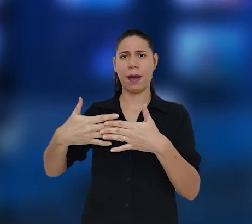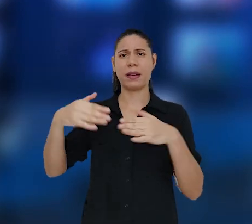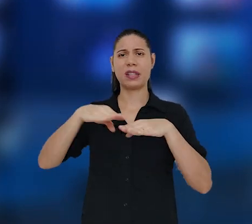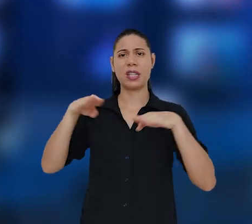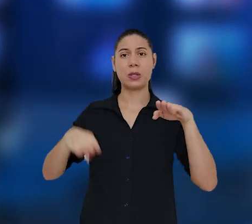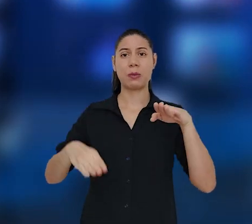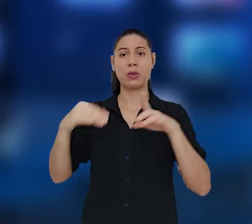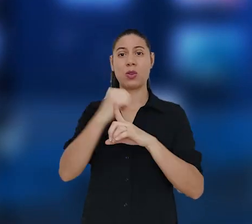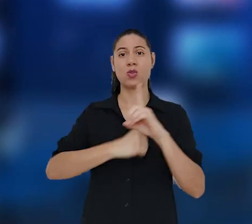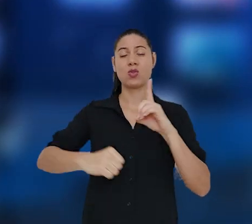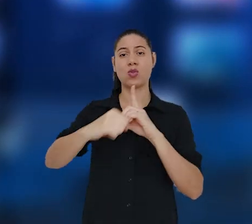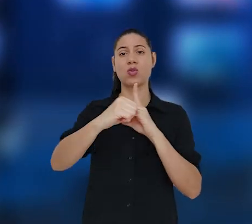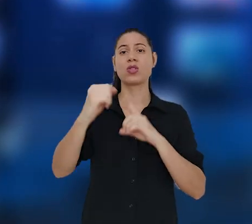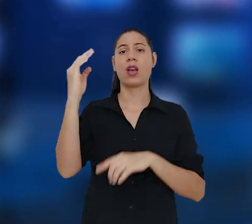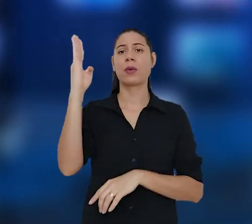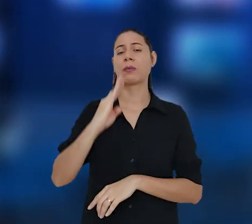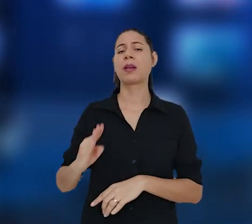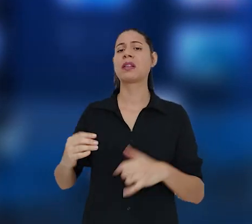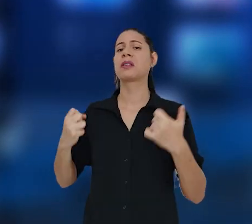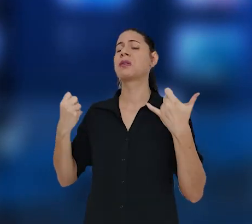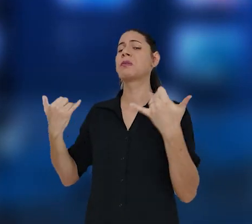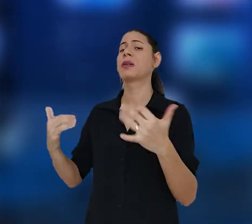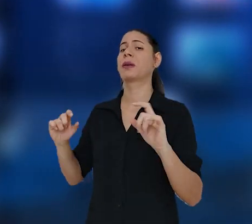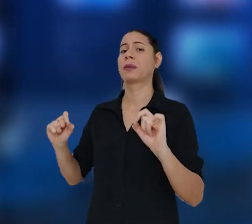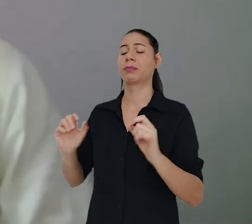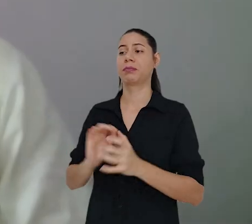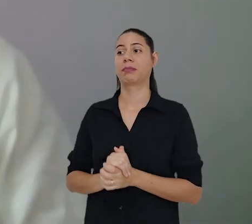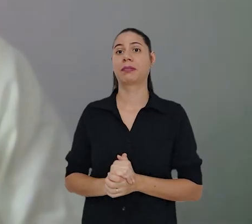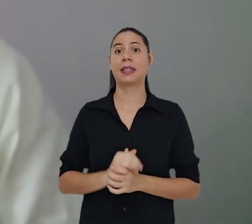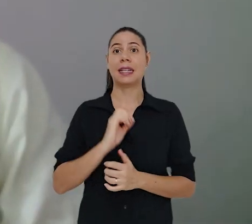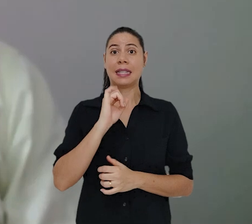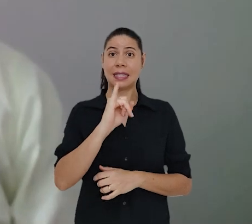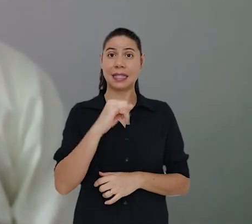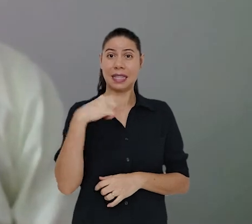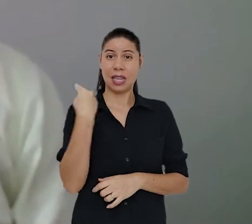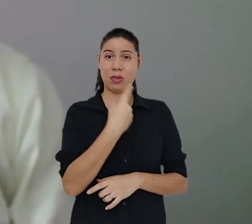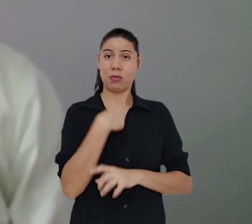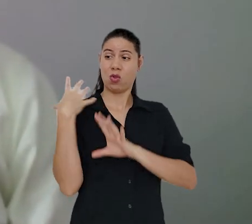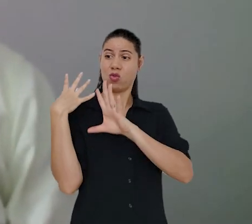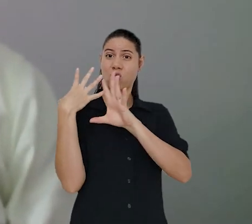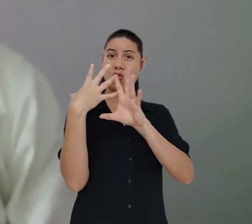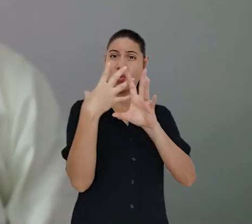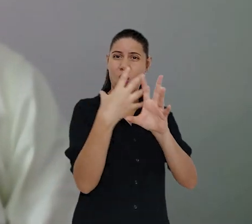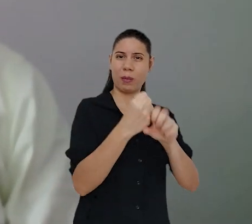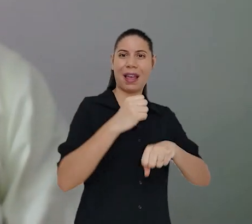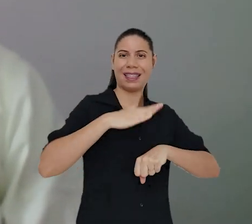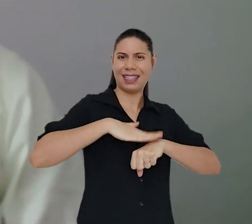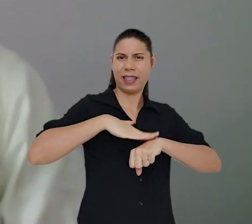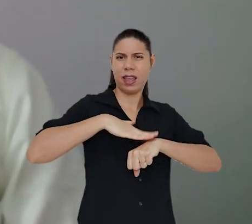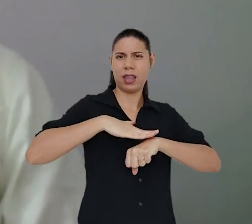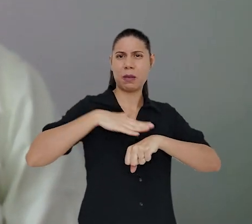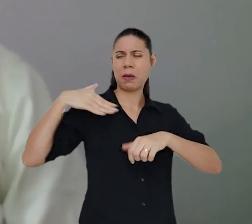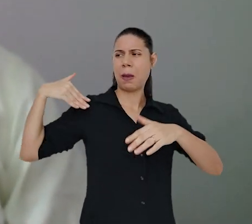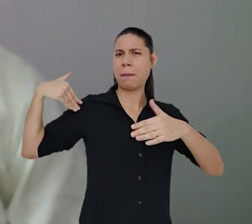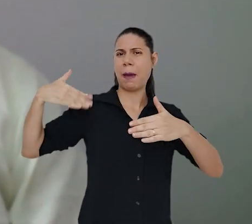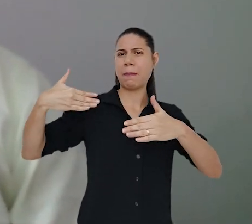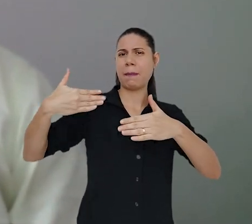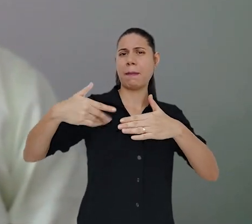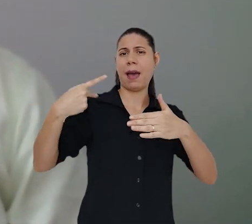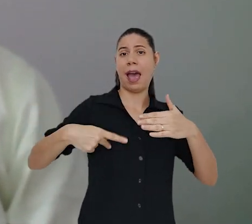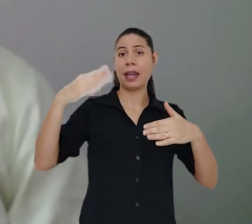desigualdade social no Brasil. O que o senhor pode explicar sobre isso? Se nós formos somar o tempo, né, em que o Brasil